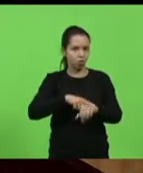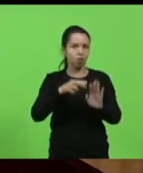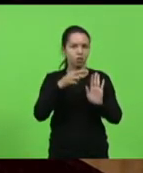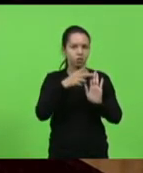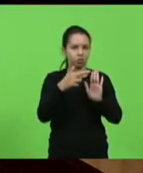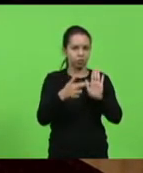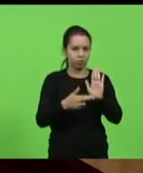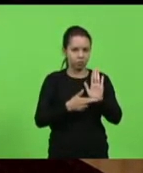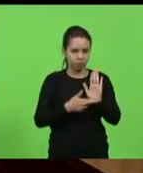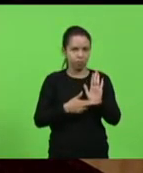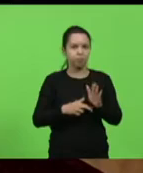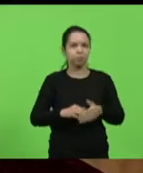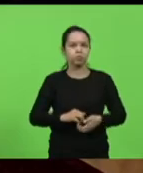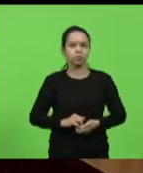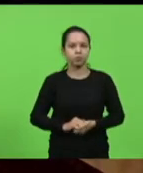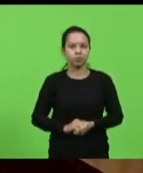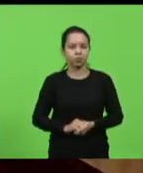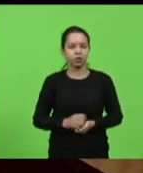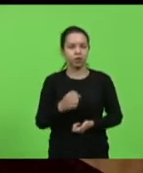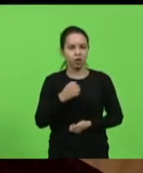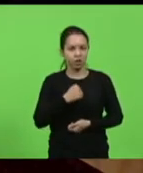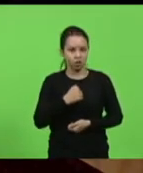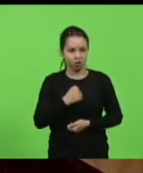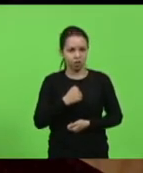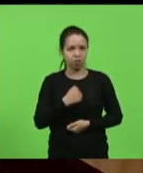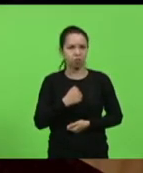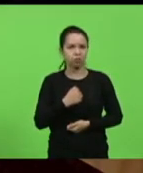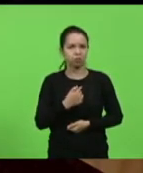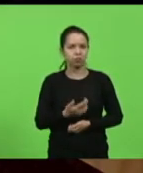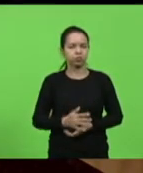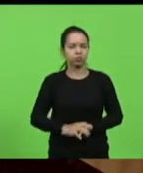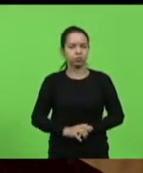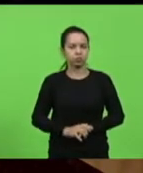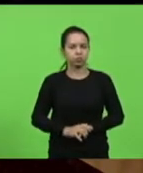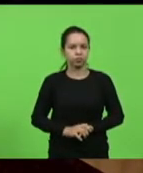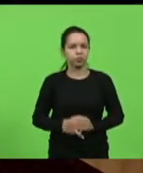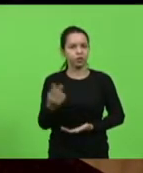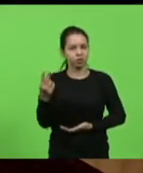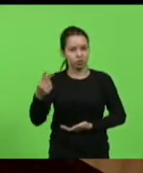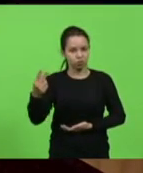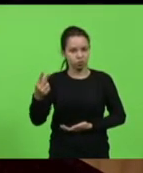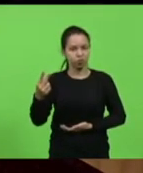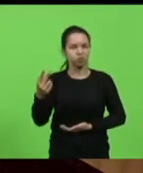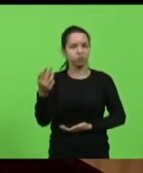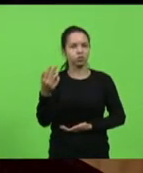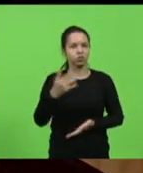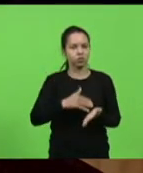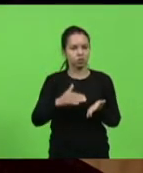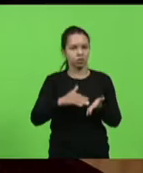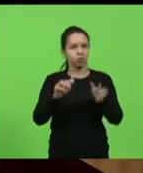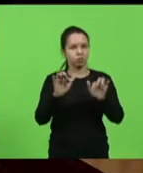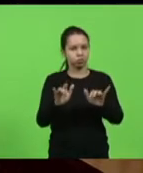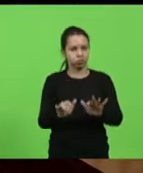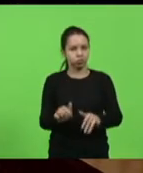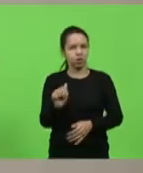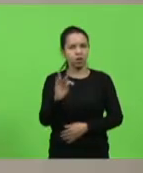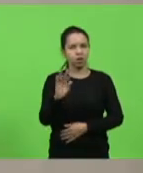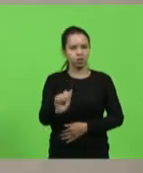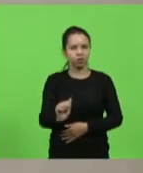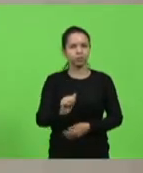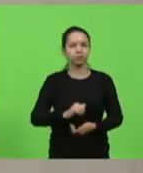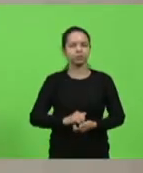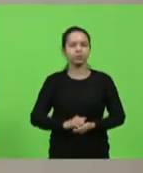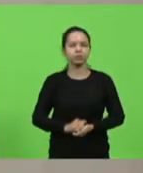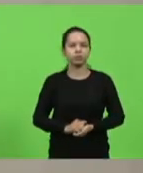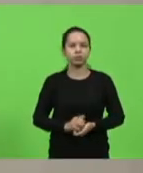regimental. Para constar, segundo o secretário, lavrou a presente ata. Era isso, senhor presidente. Muito obrigado, deputado Silvio.